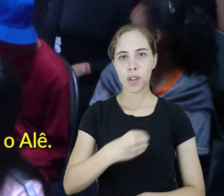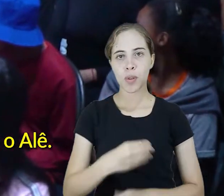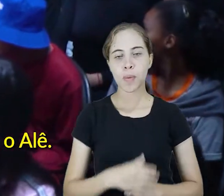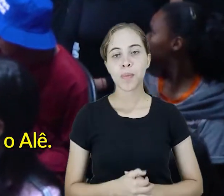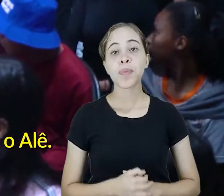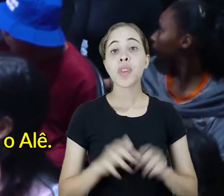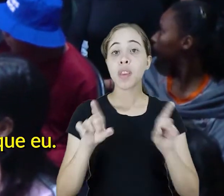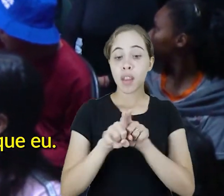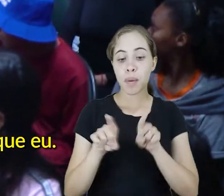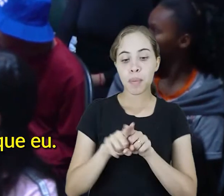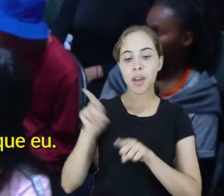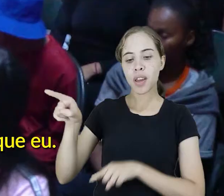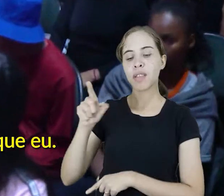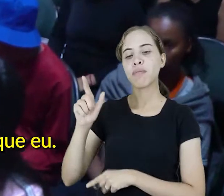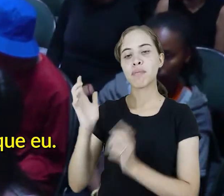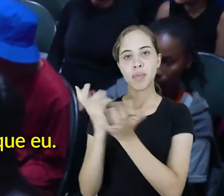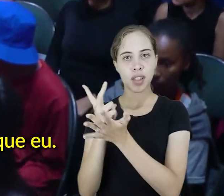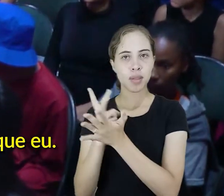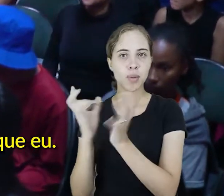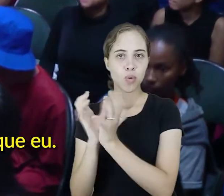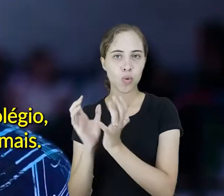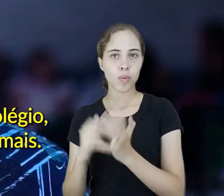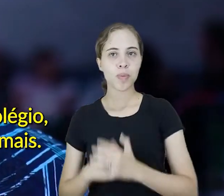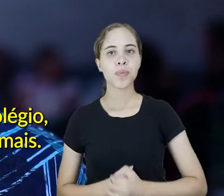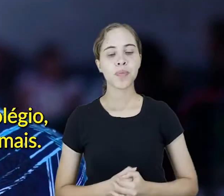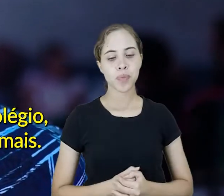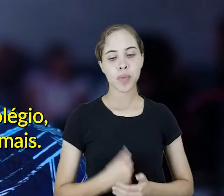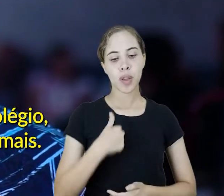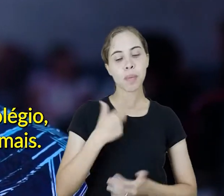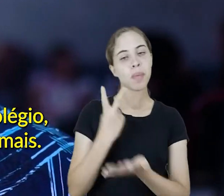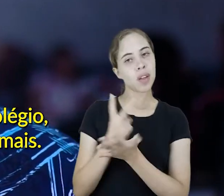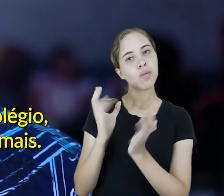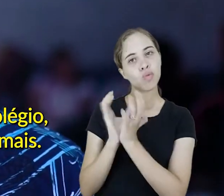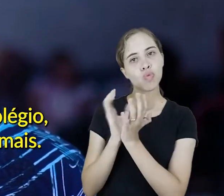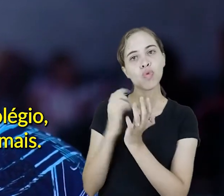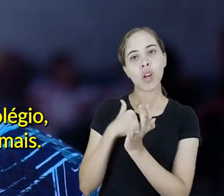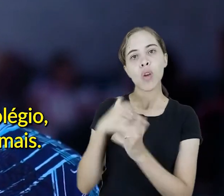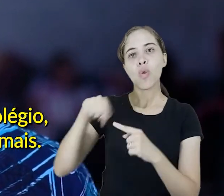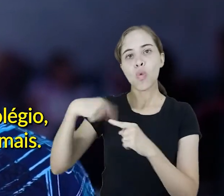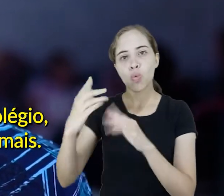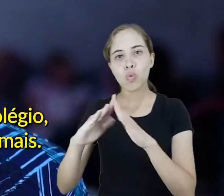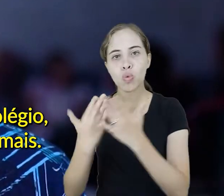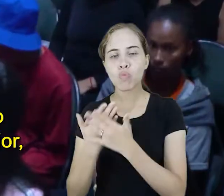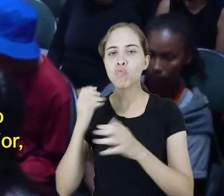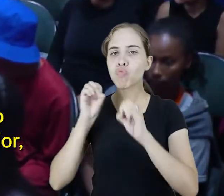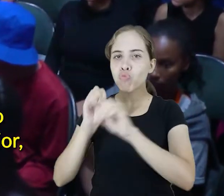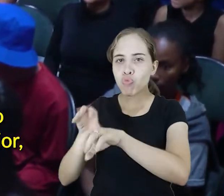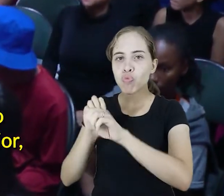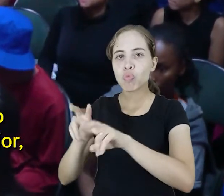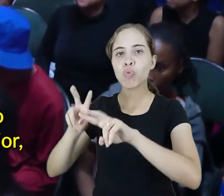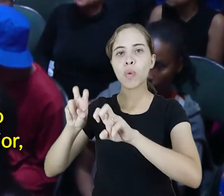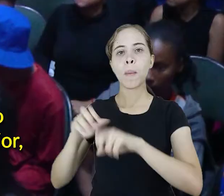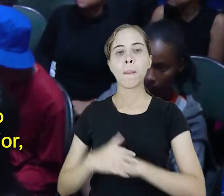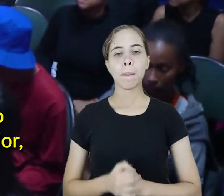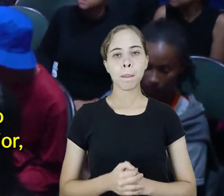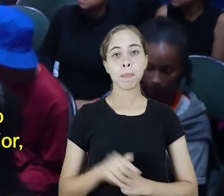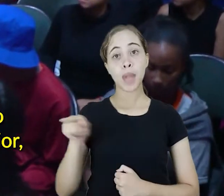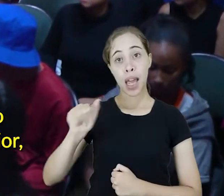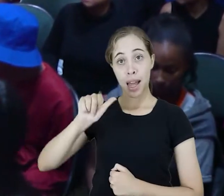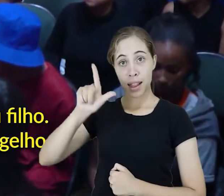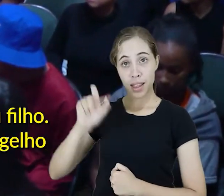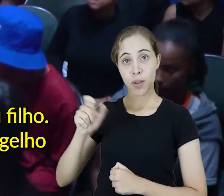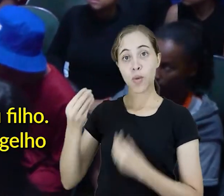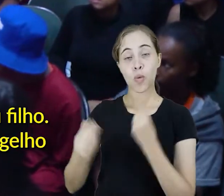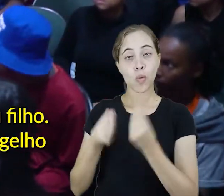Assim também como o Ale. Ele é da mesma turma que eu. Daí no outro dia no colégio eu comecei a ensinar ele mais. O Ale conheceu o Evangelho